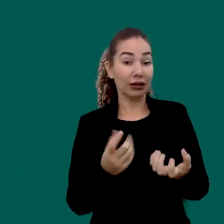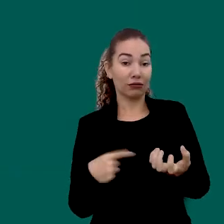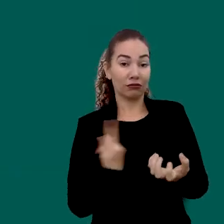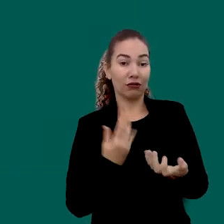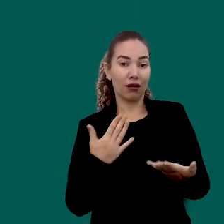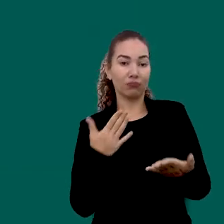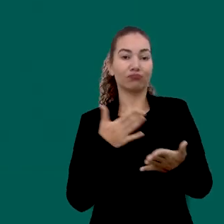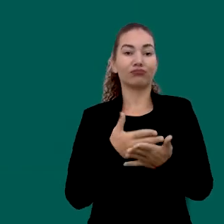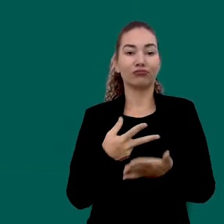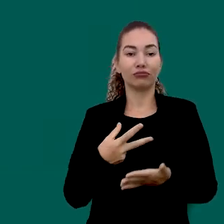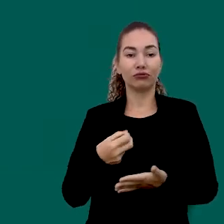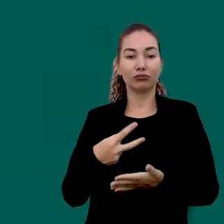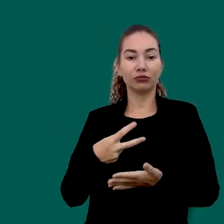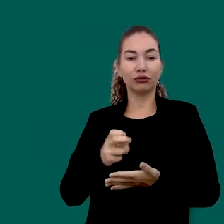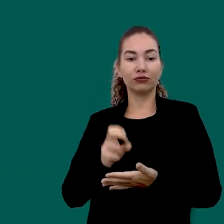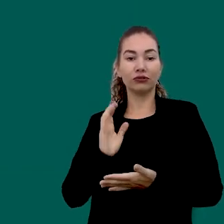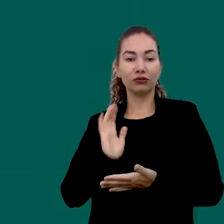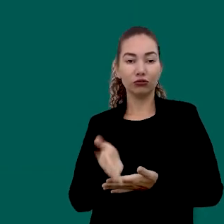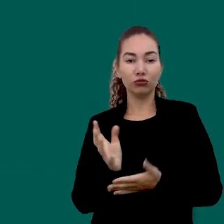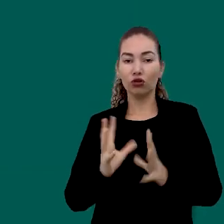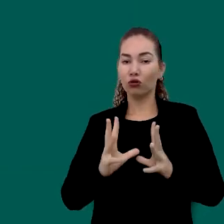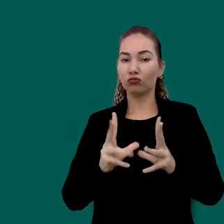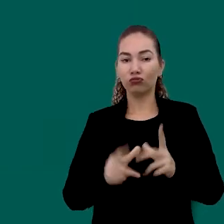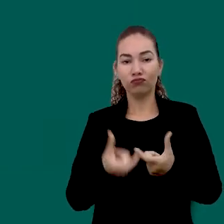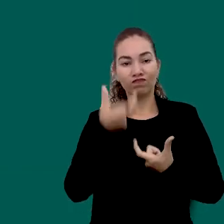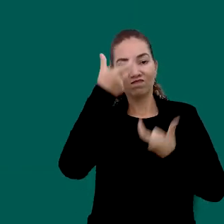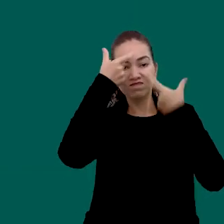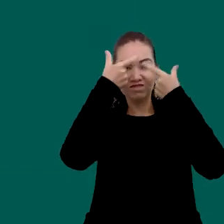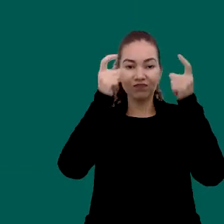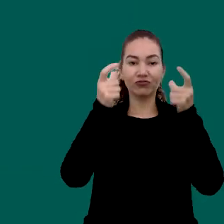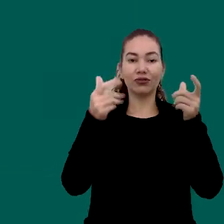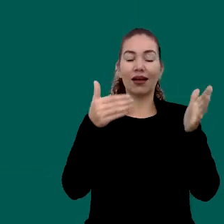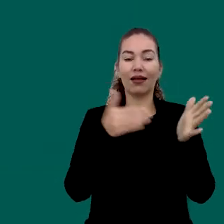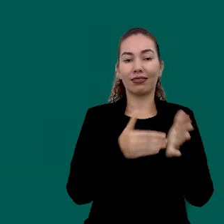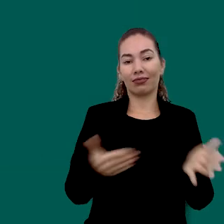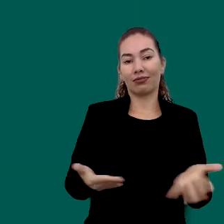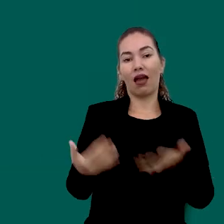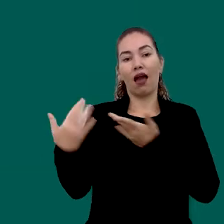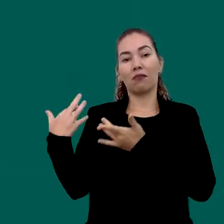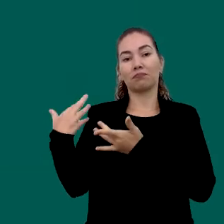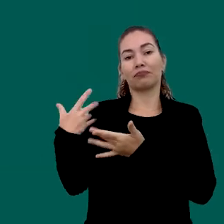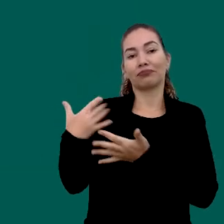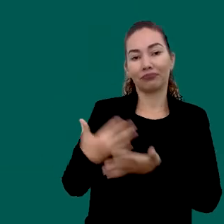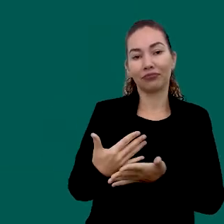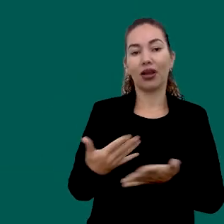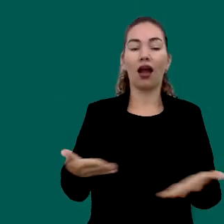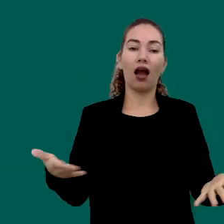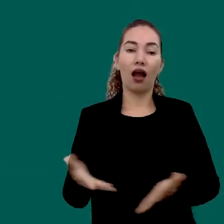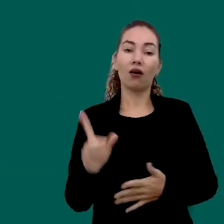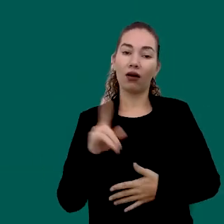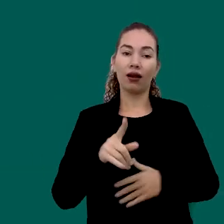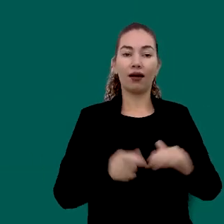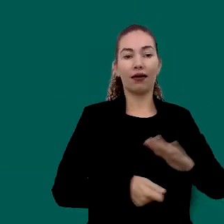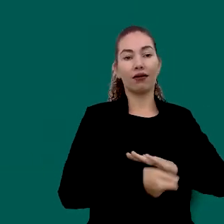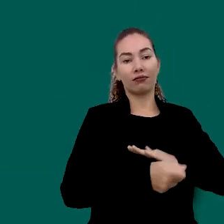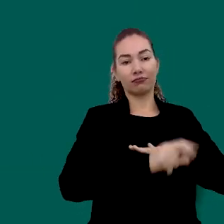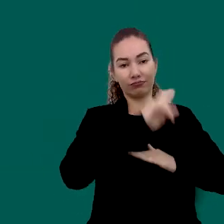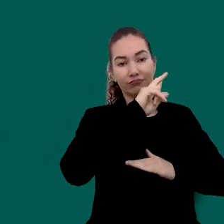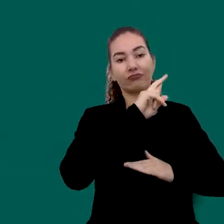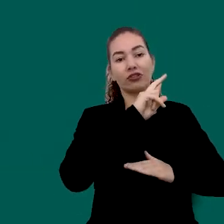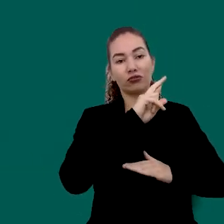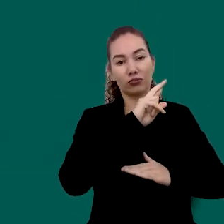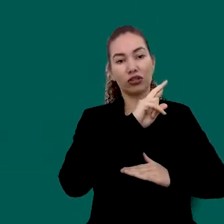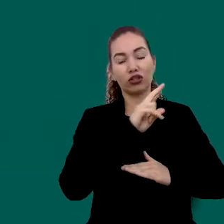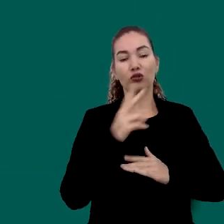2025 já com todo o conhecimento que a gente vem tendo dessa bagagem. Então agora é um investimento. Vamos dizer que nesses